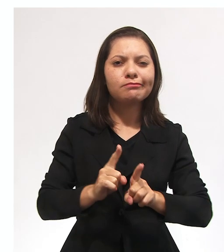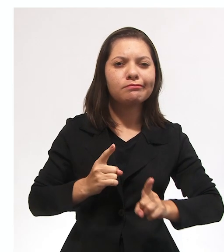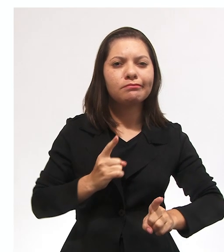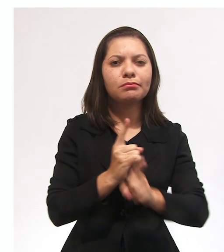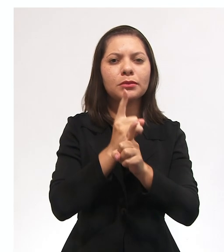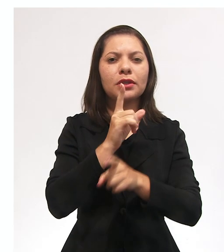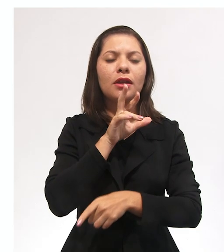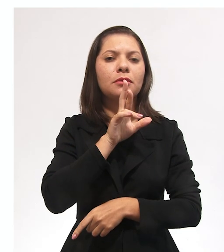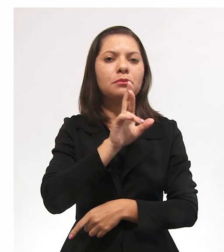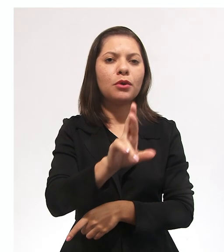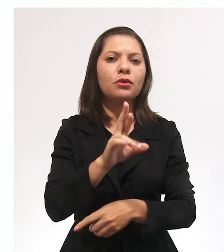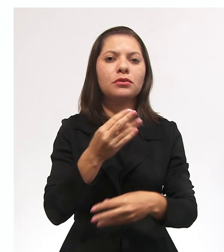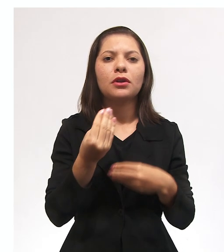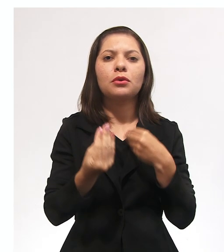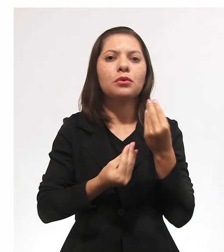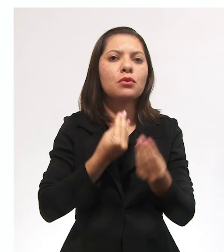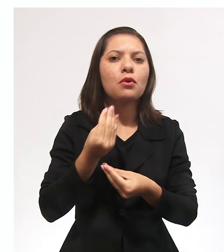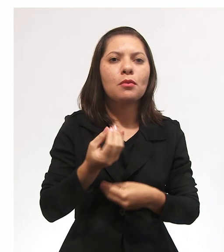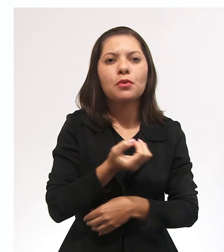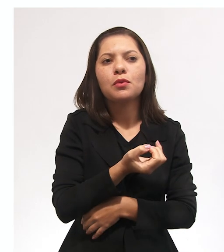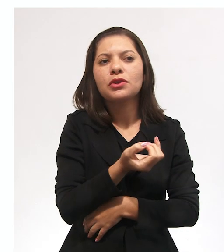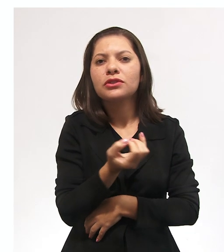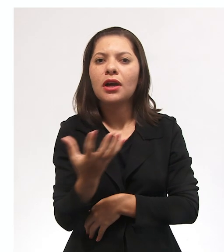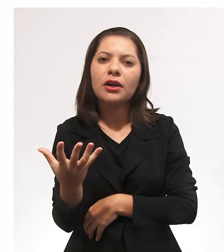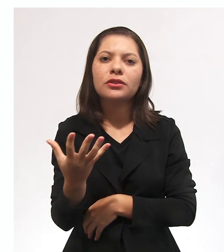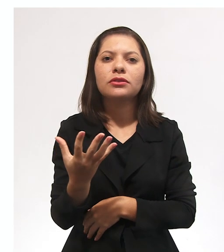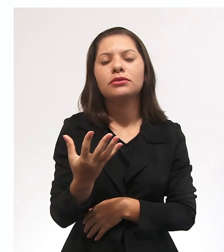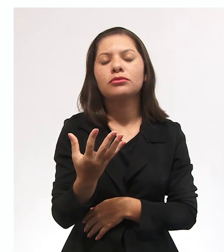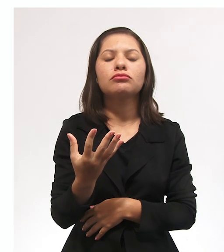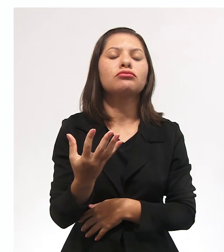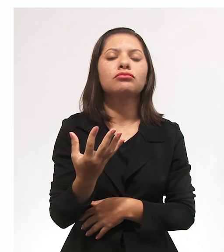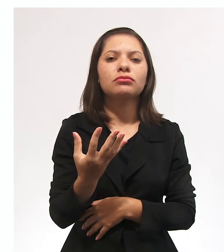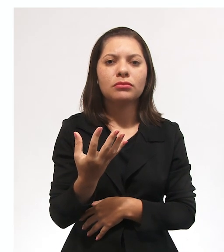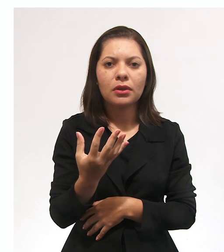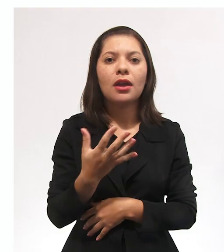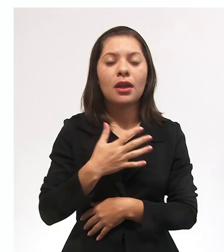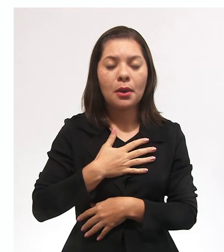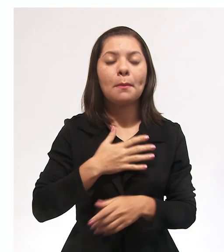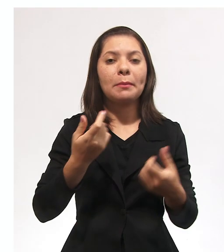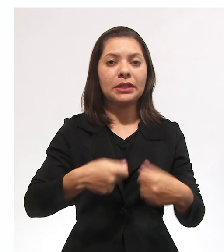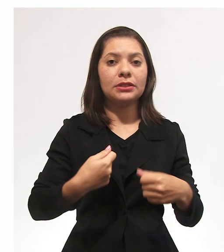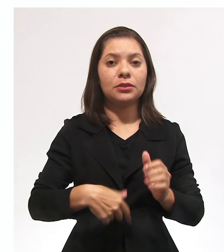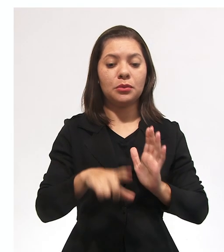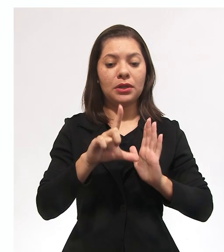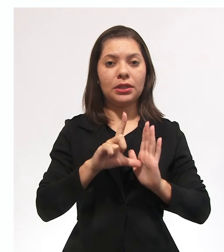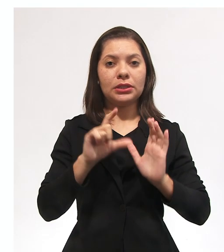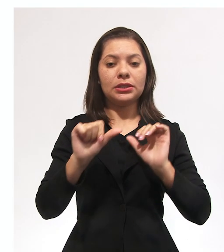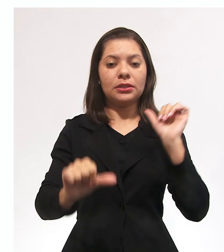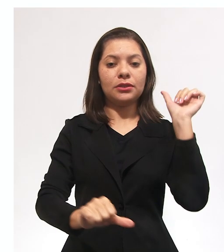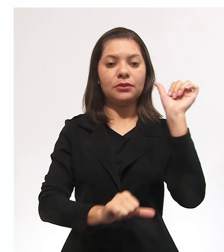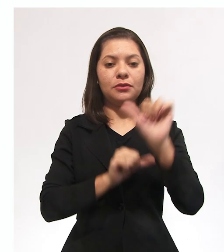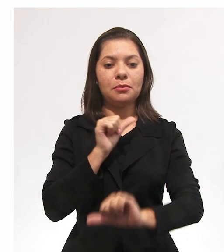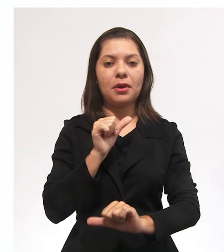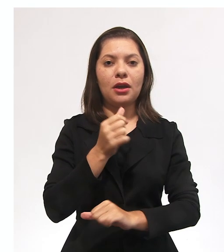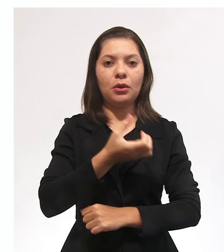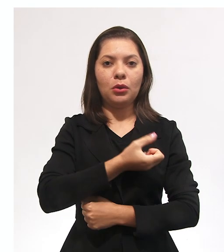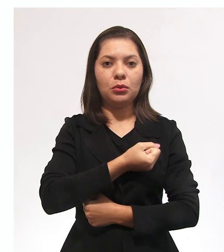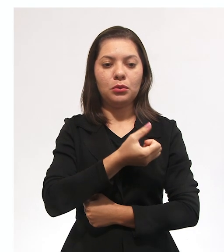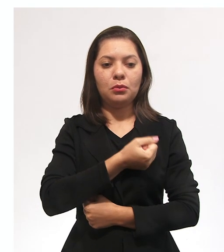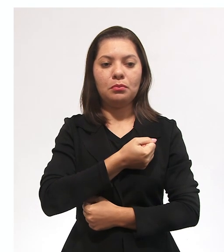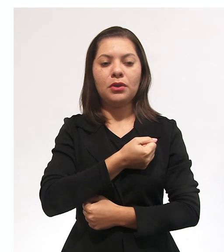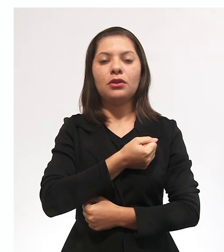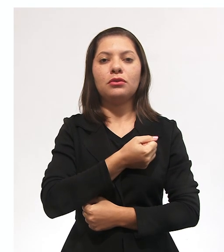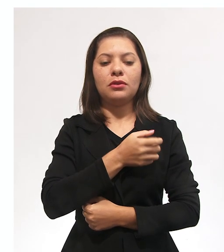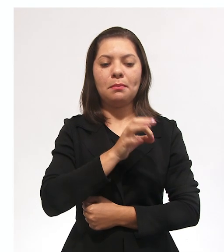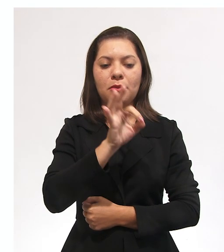porcentagem daquela quantidade ali, quanto que ela representa, eu preciso transformar esse meu número que está escrito em forma